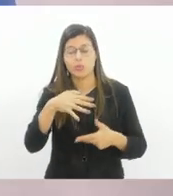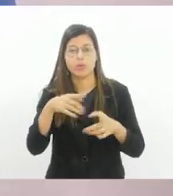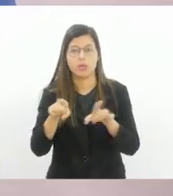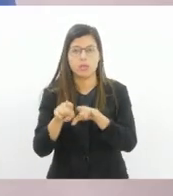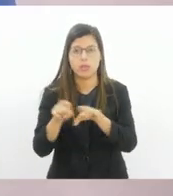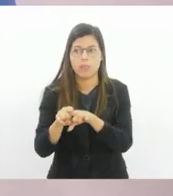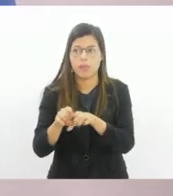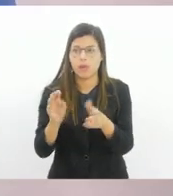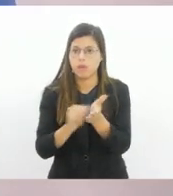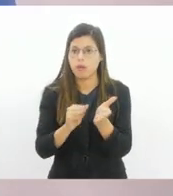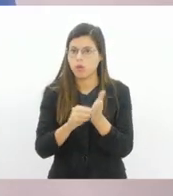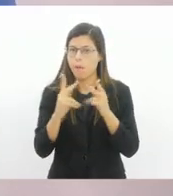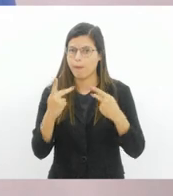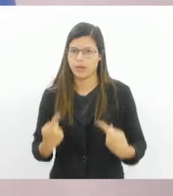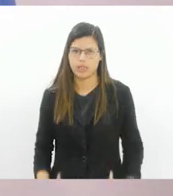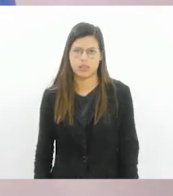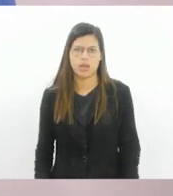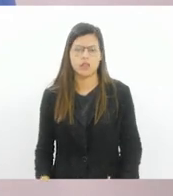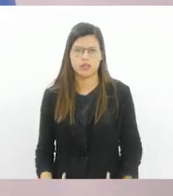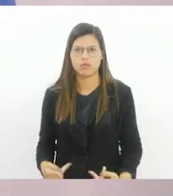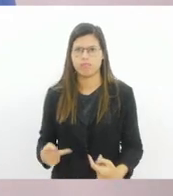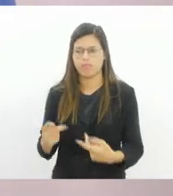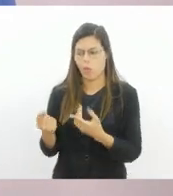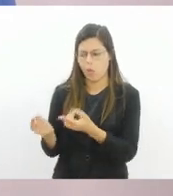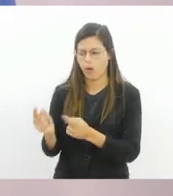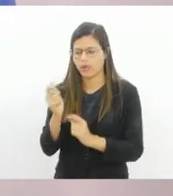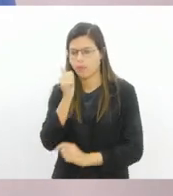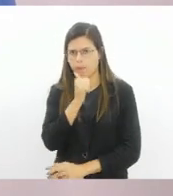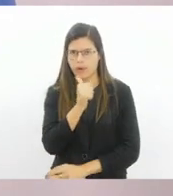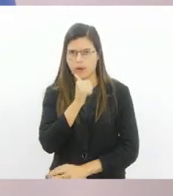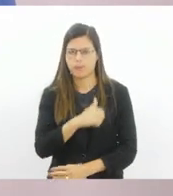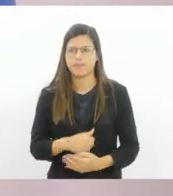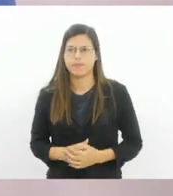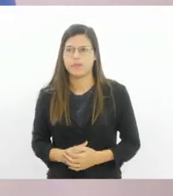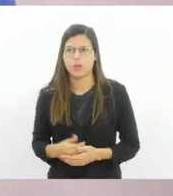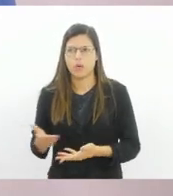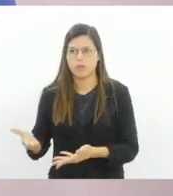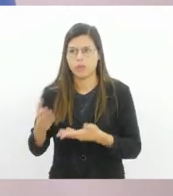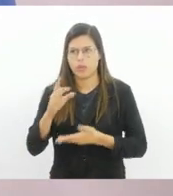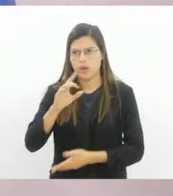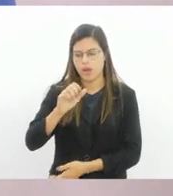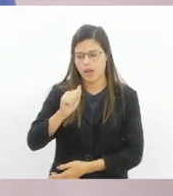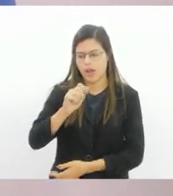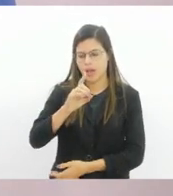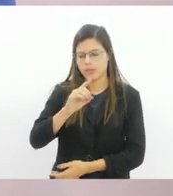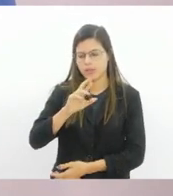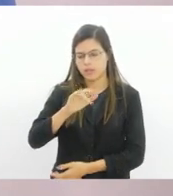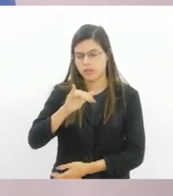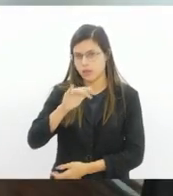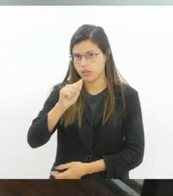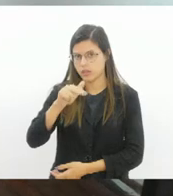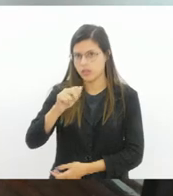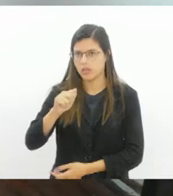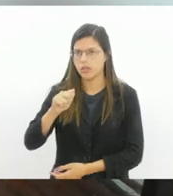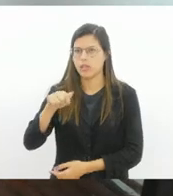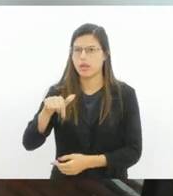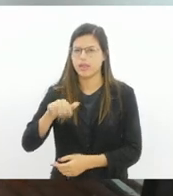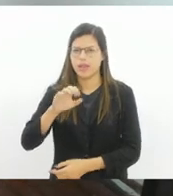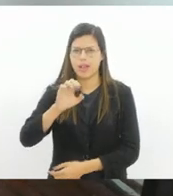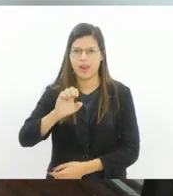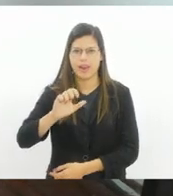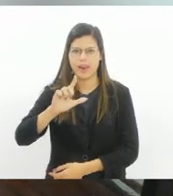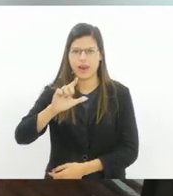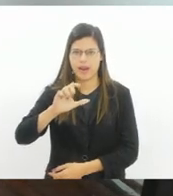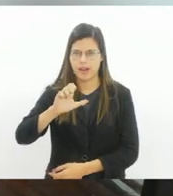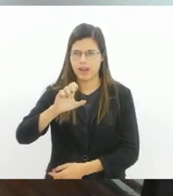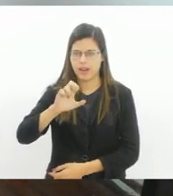com relação às nossas mulheres. Então, convido agora a senhora Adriana Mota, da ELERJ, para fazer uso da sua